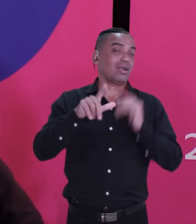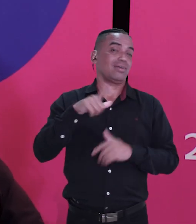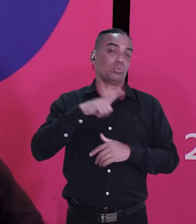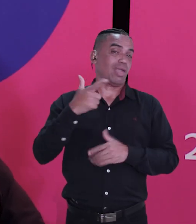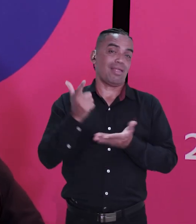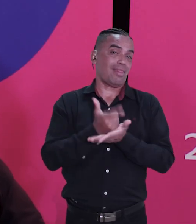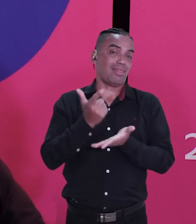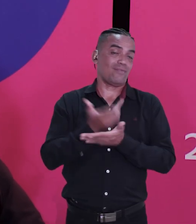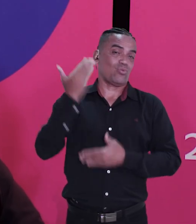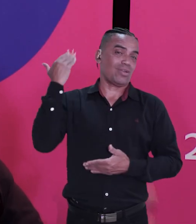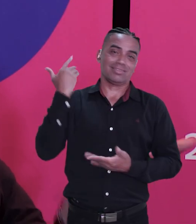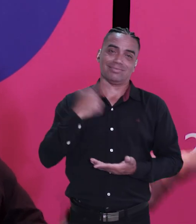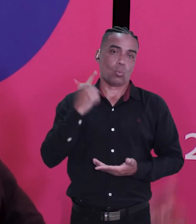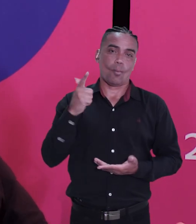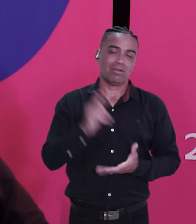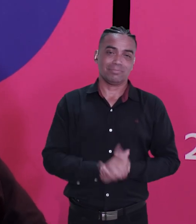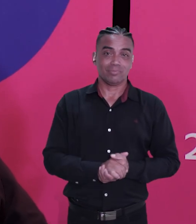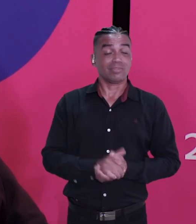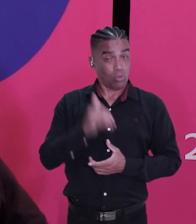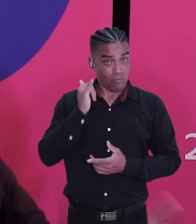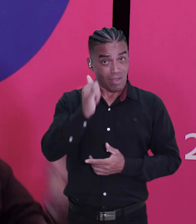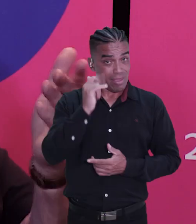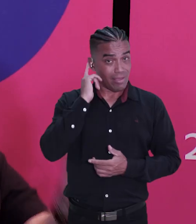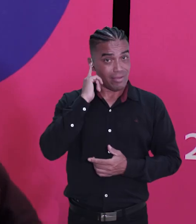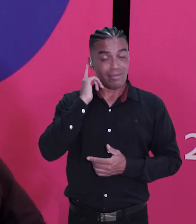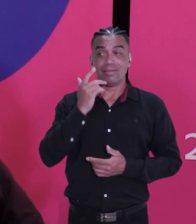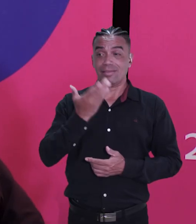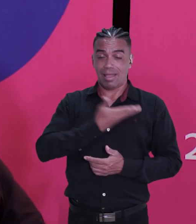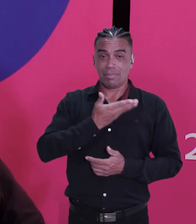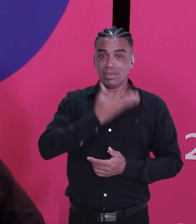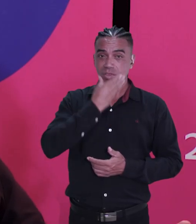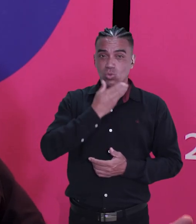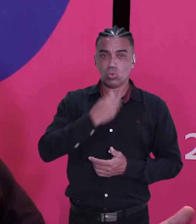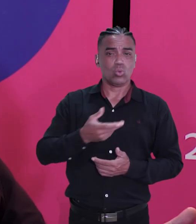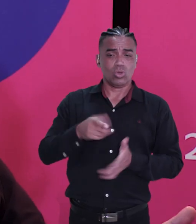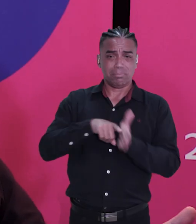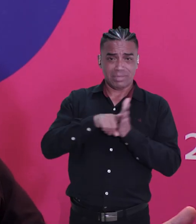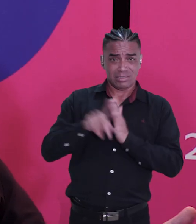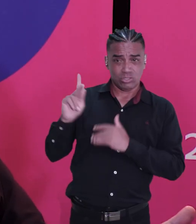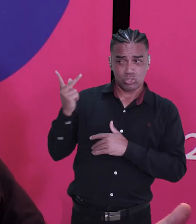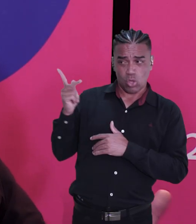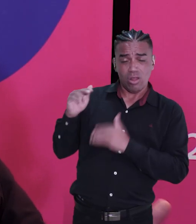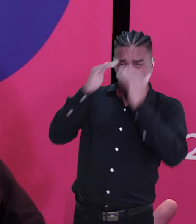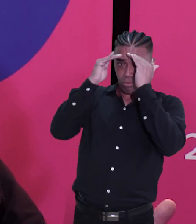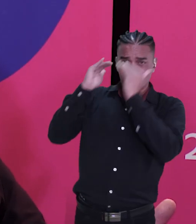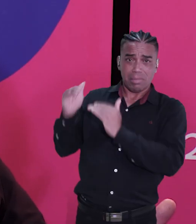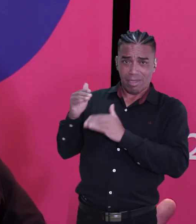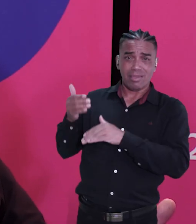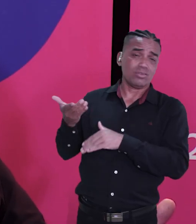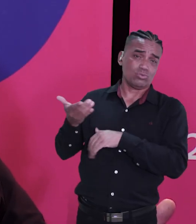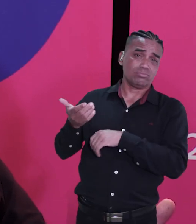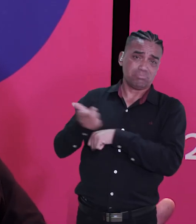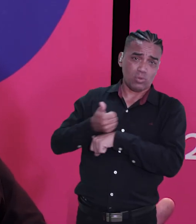sido contada antes, porque, como eu falei, um amigo nosso lá fora, que os historiadores, que eu respeito